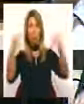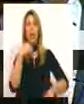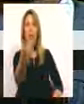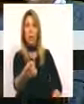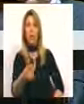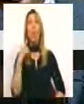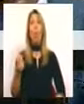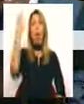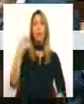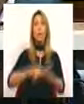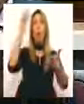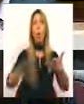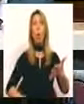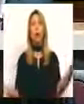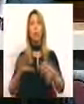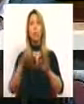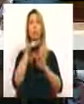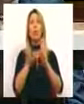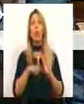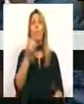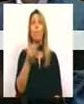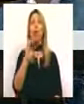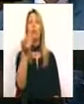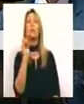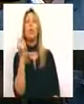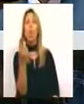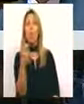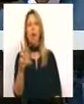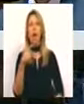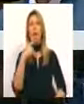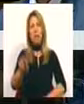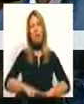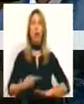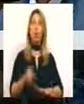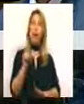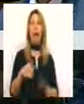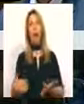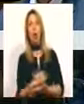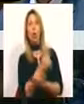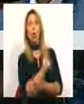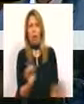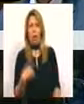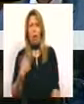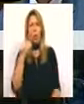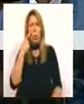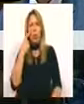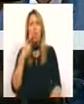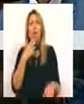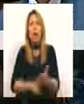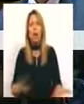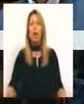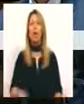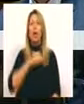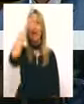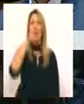vale a pena multiplicar os meios que o Sr. Ministro anuncia, porque nós conhecemos a realidade. E, Sr. Ministro, o Sr. Ministro anunciou uma